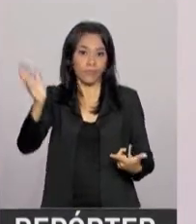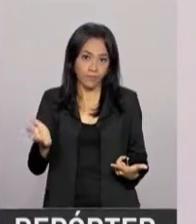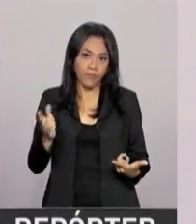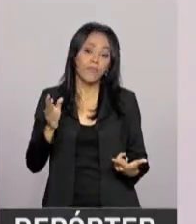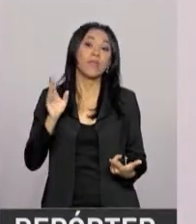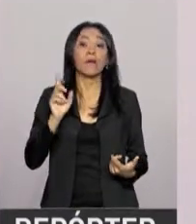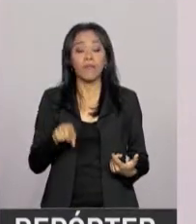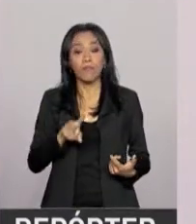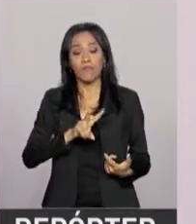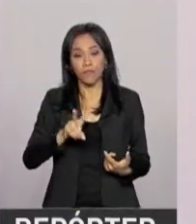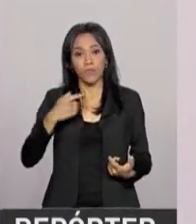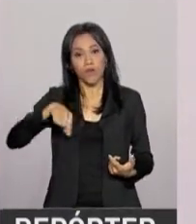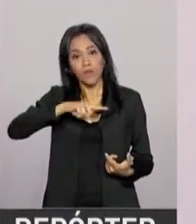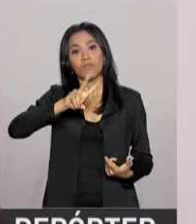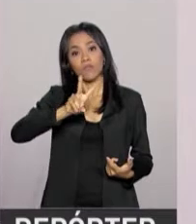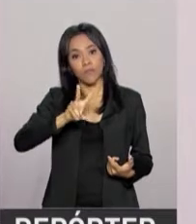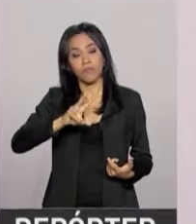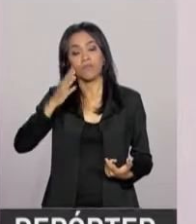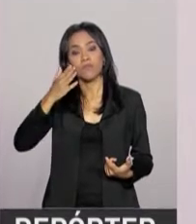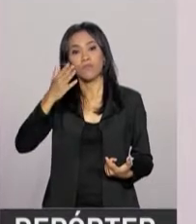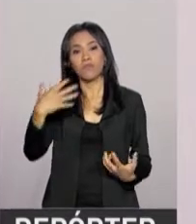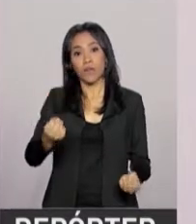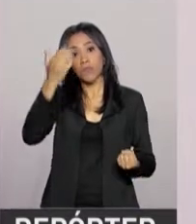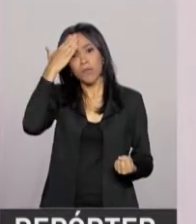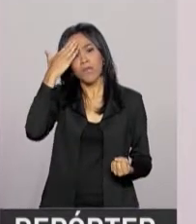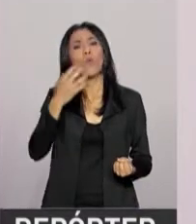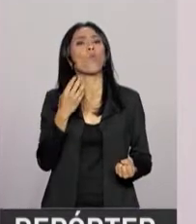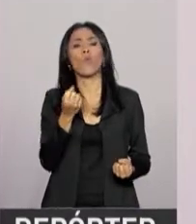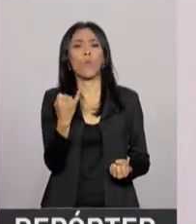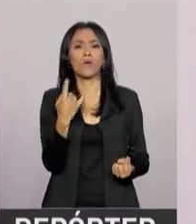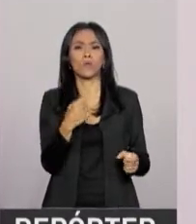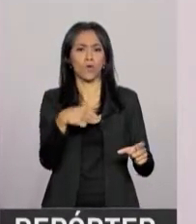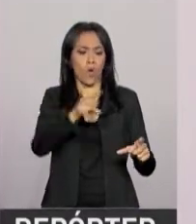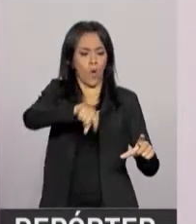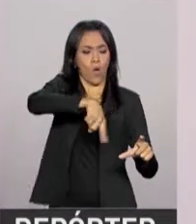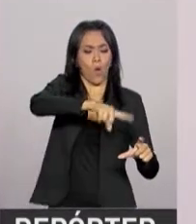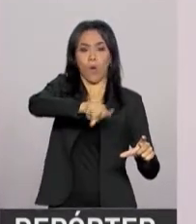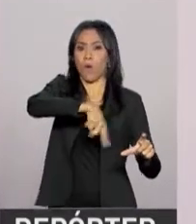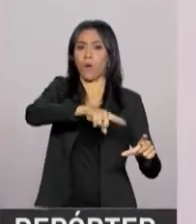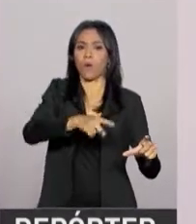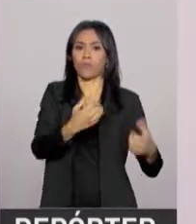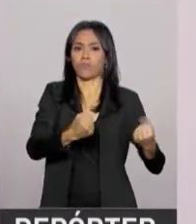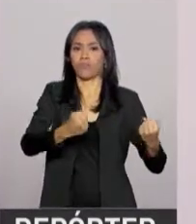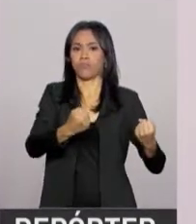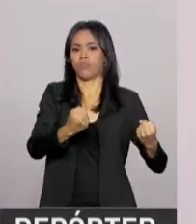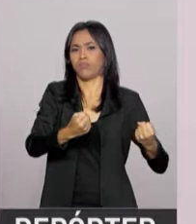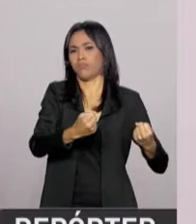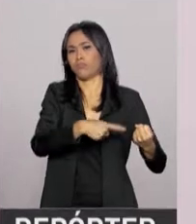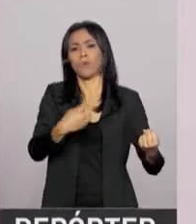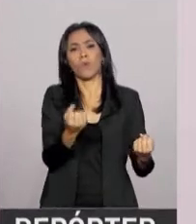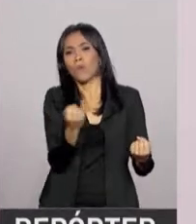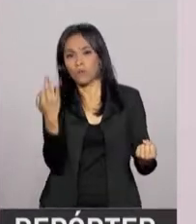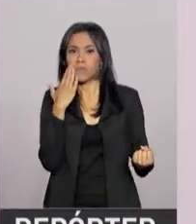pelas mais rodados que nós saberemos quais rodaram mais e vamos impedir que jackson quer colocou como absoluta